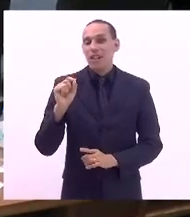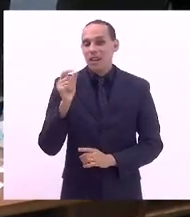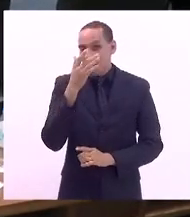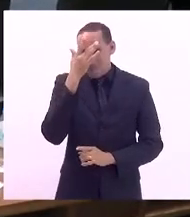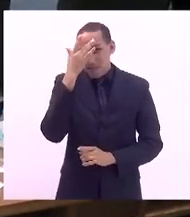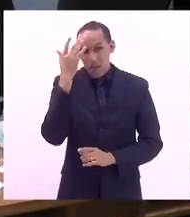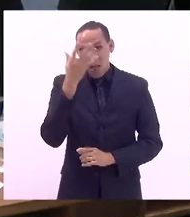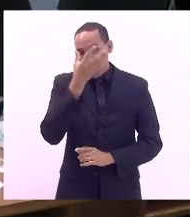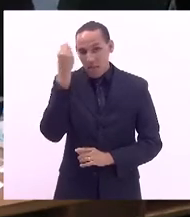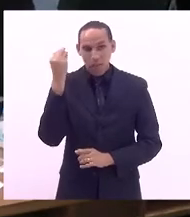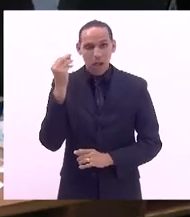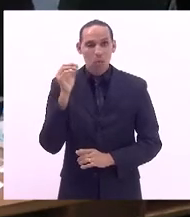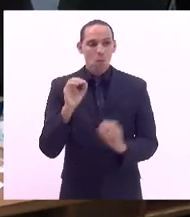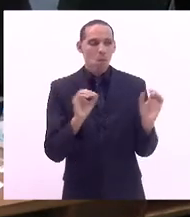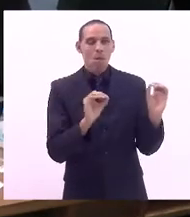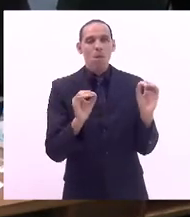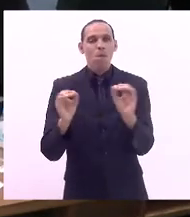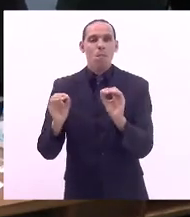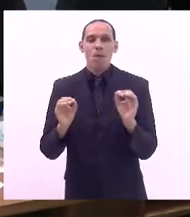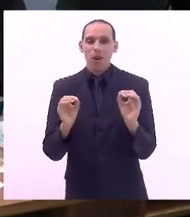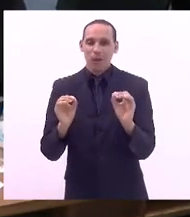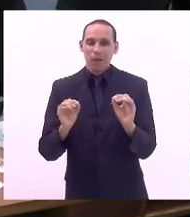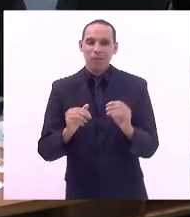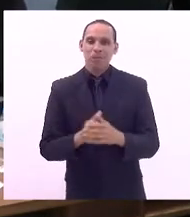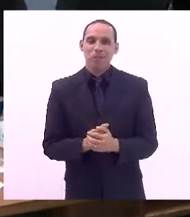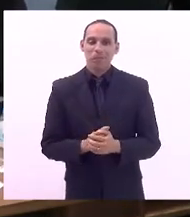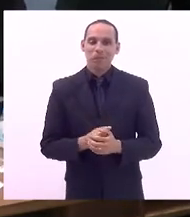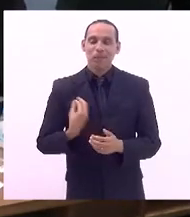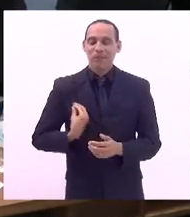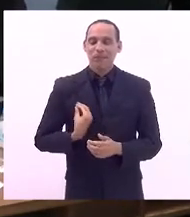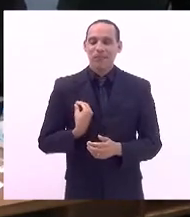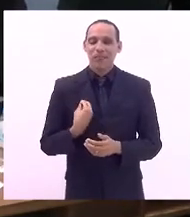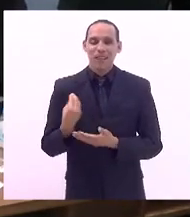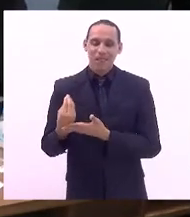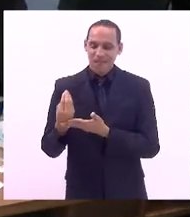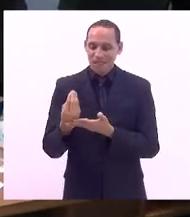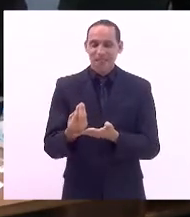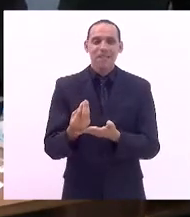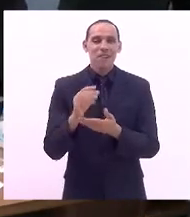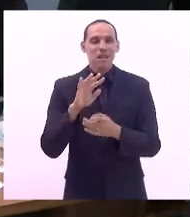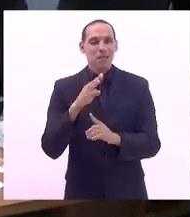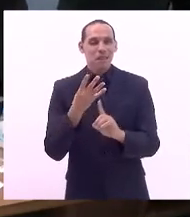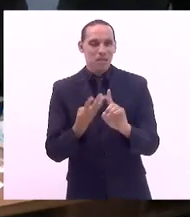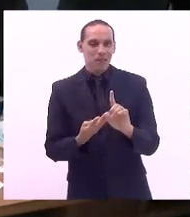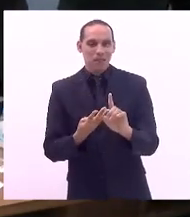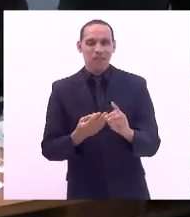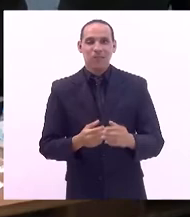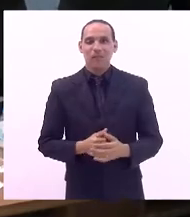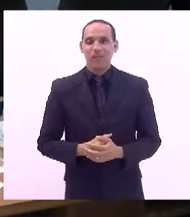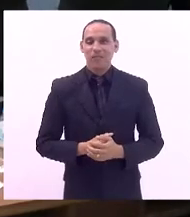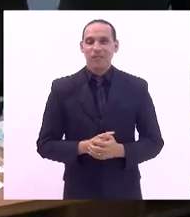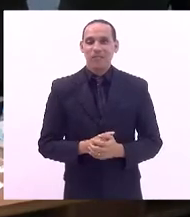sendo esquecido estão aqui vão receber as homenagens